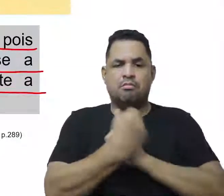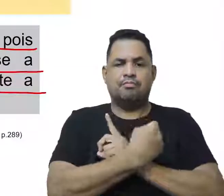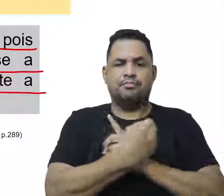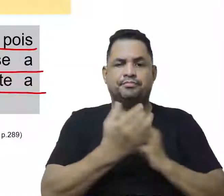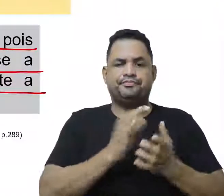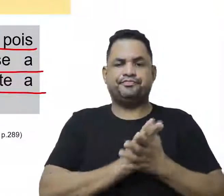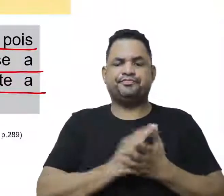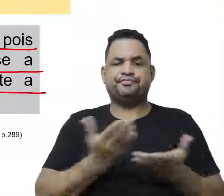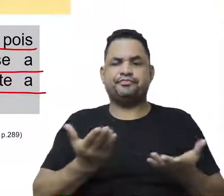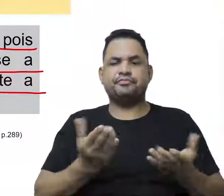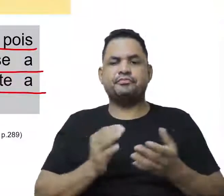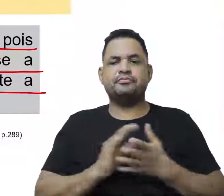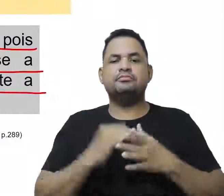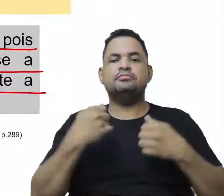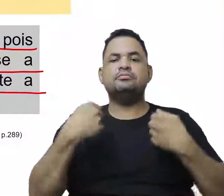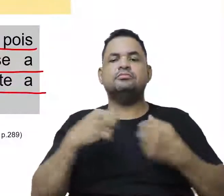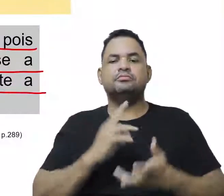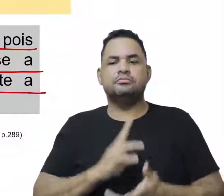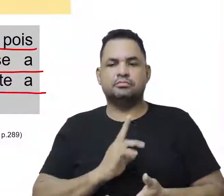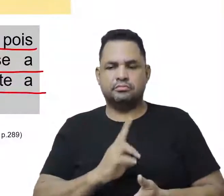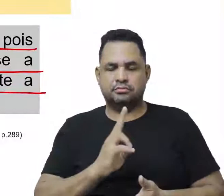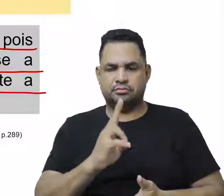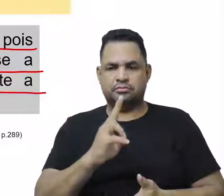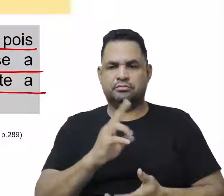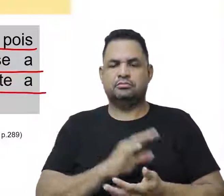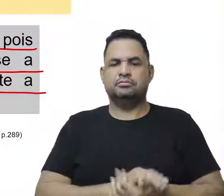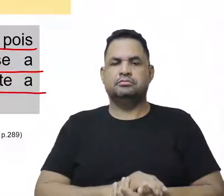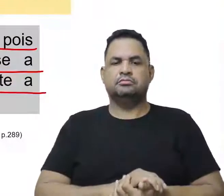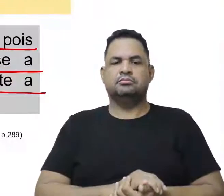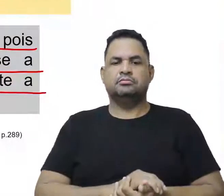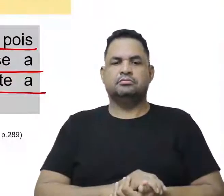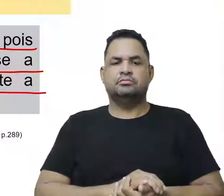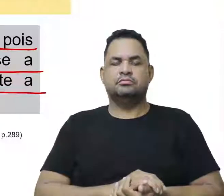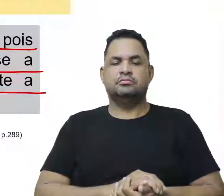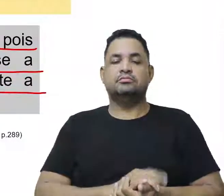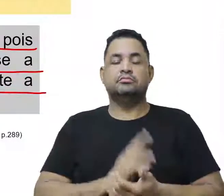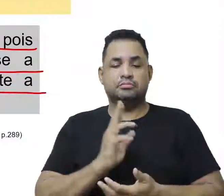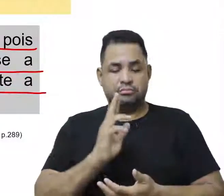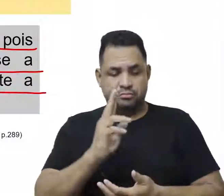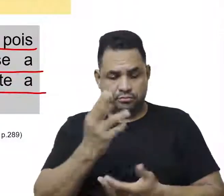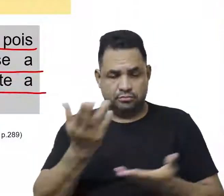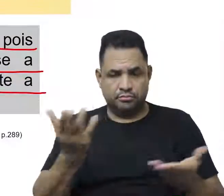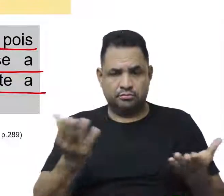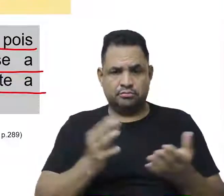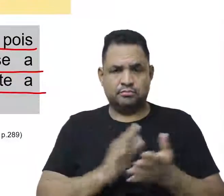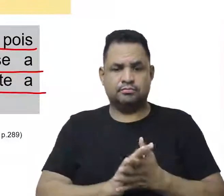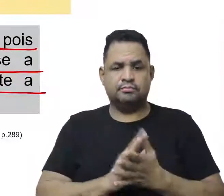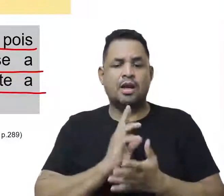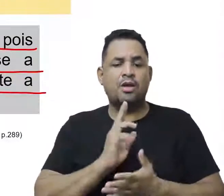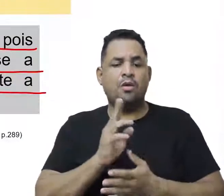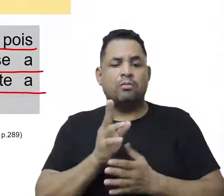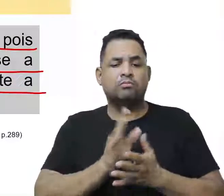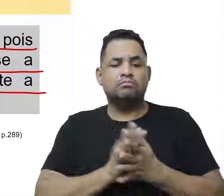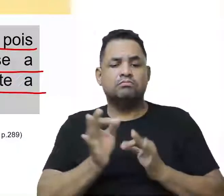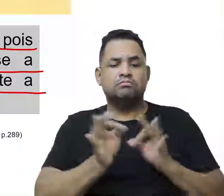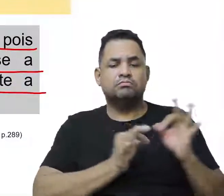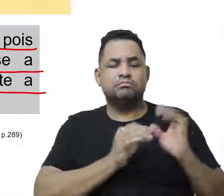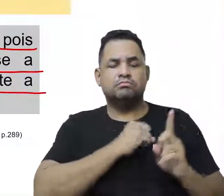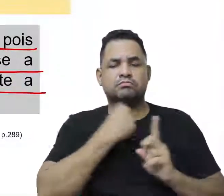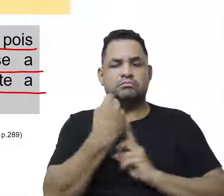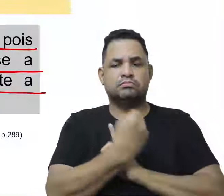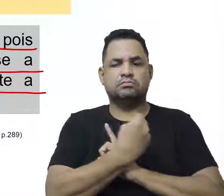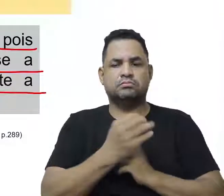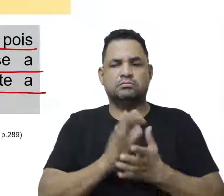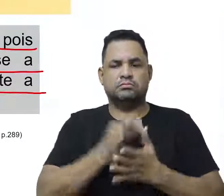As coisas elas deveriam continuar Como estão né para manter a ordem social